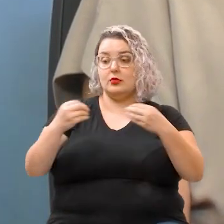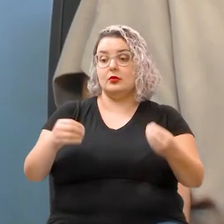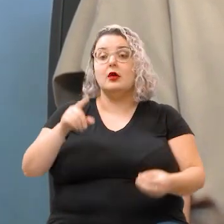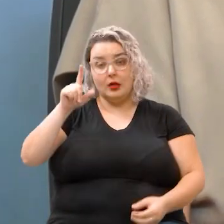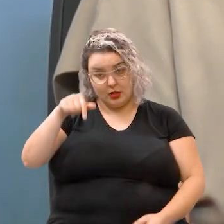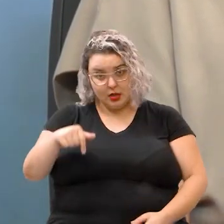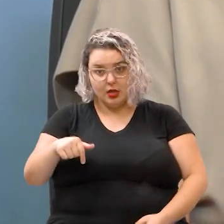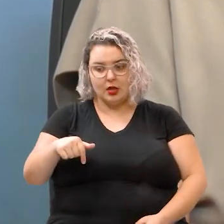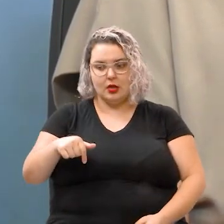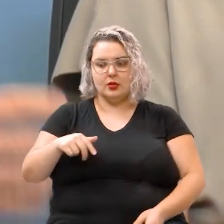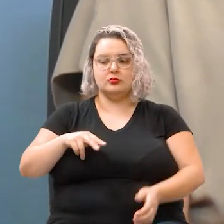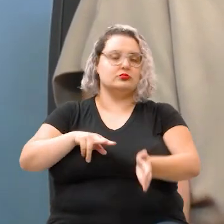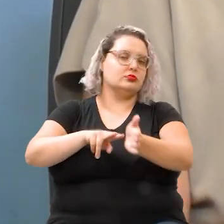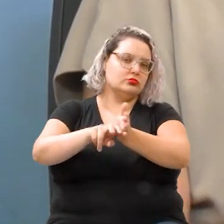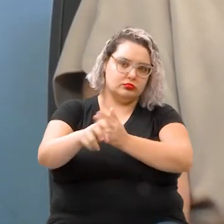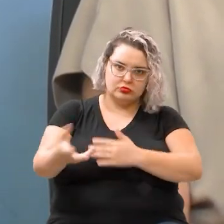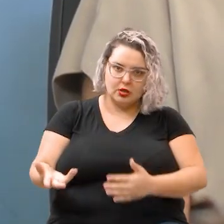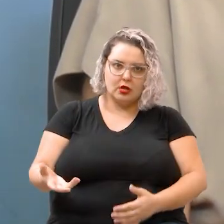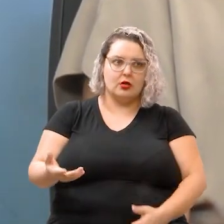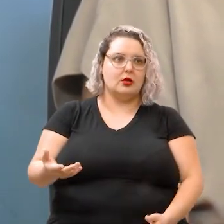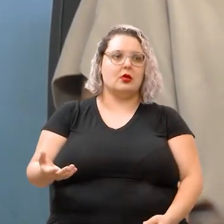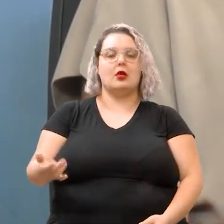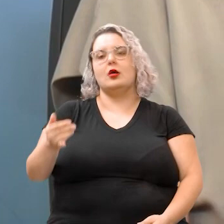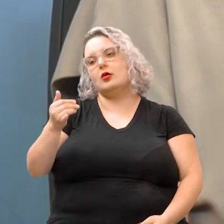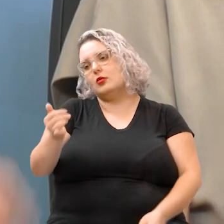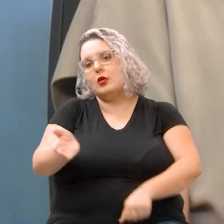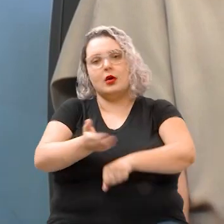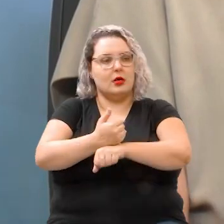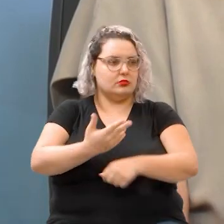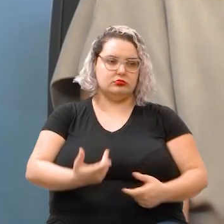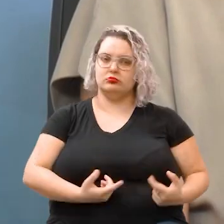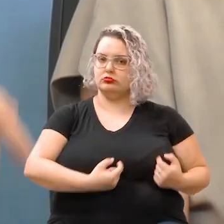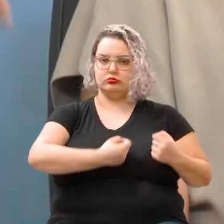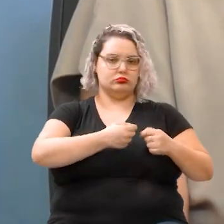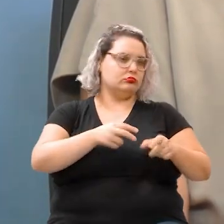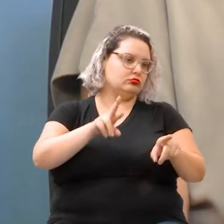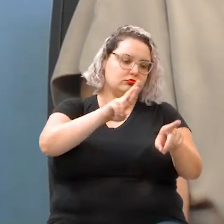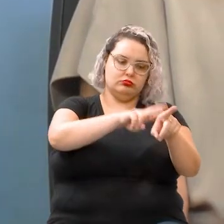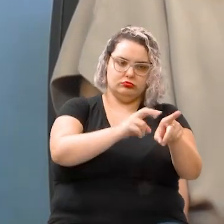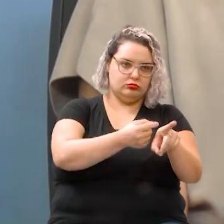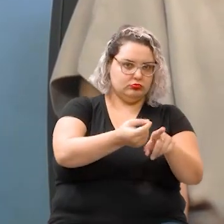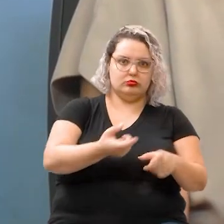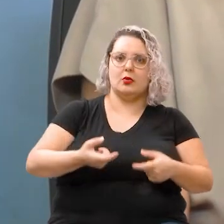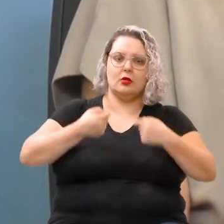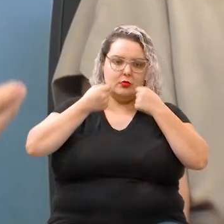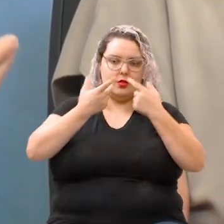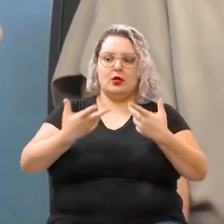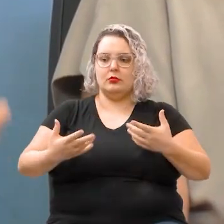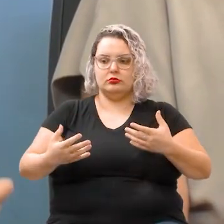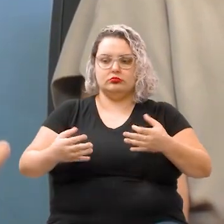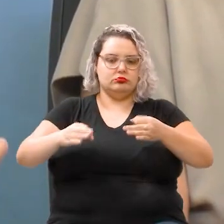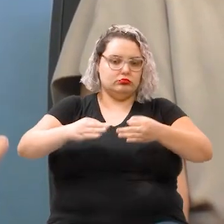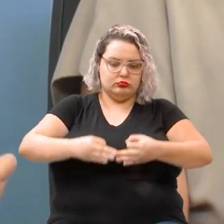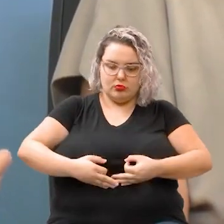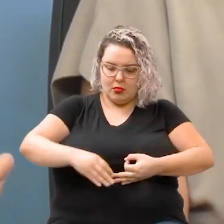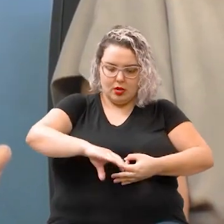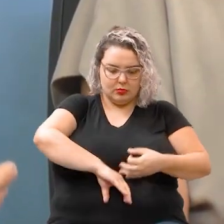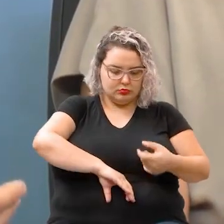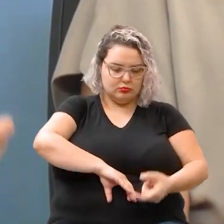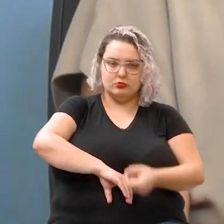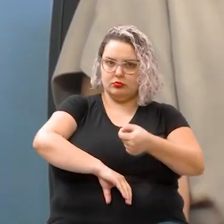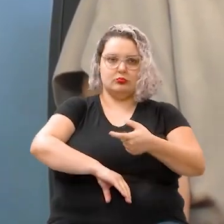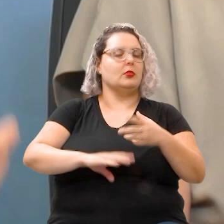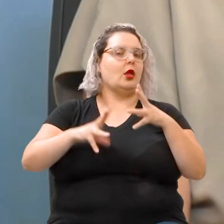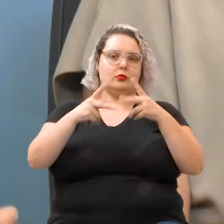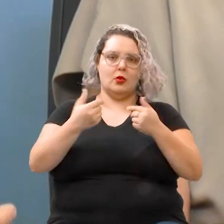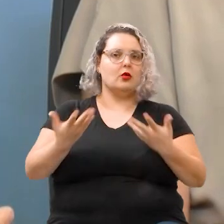o diagnóstico precoce, seja em câncer de boca, seja em câncer de mama, seja em câncer de próstata, colo do útero, enfim. Então, essa ação que eles